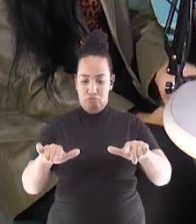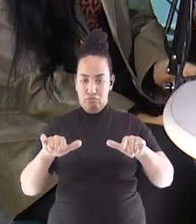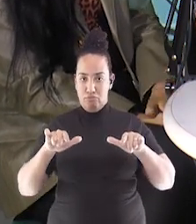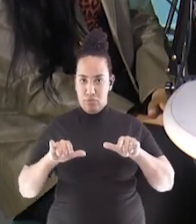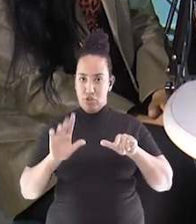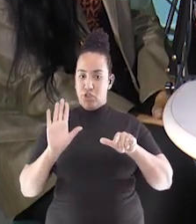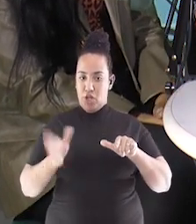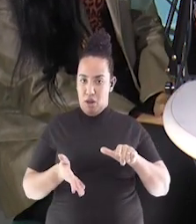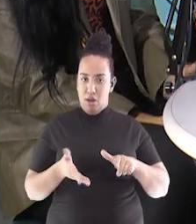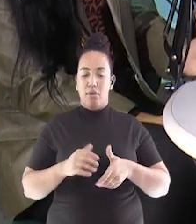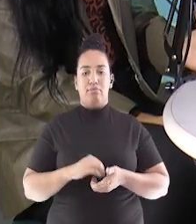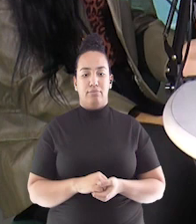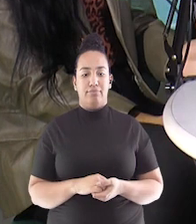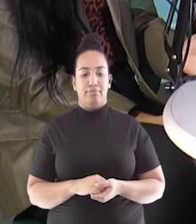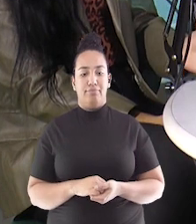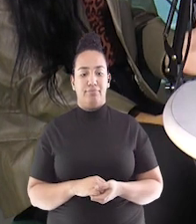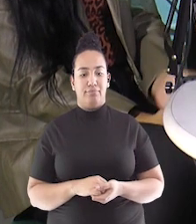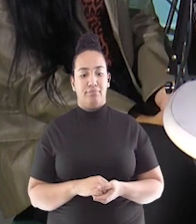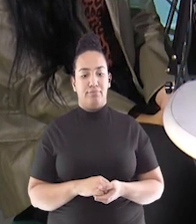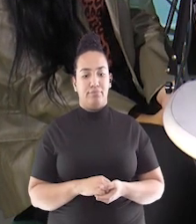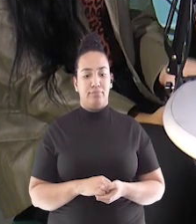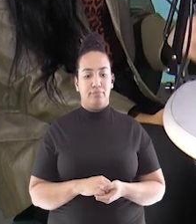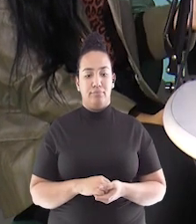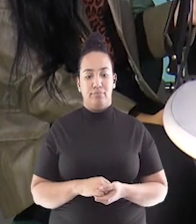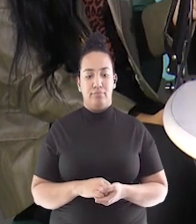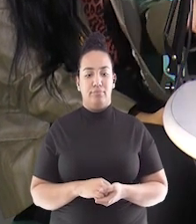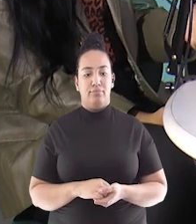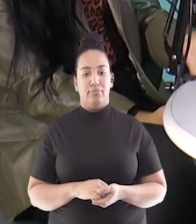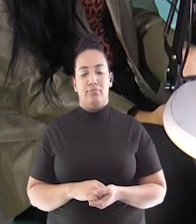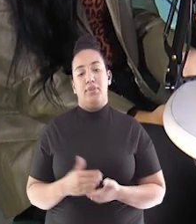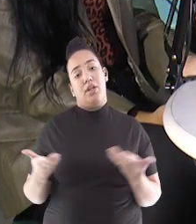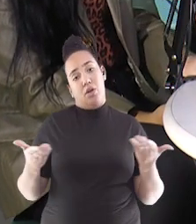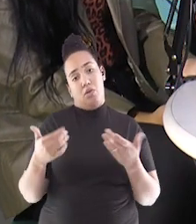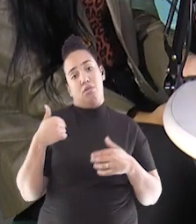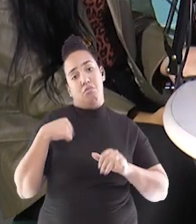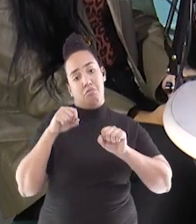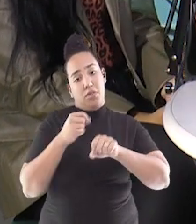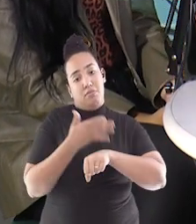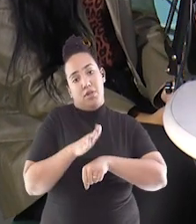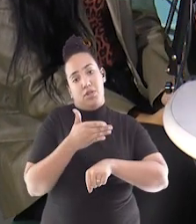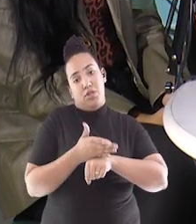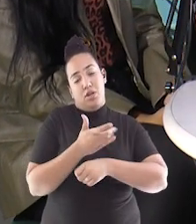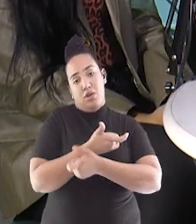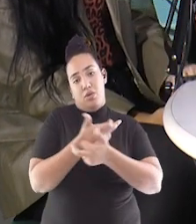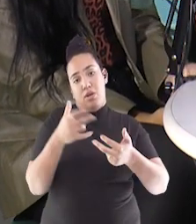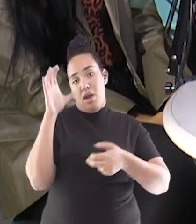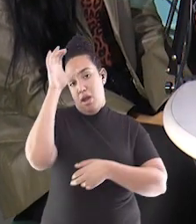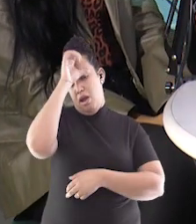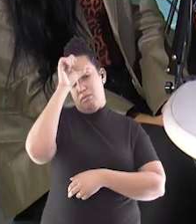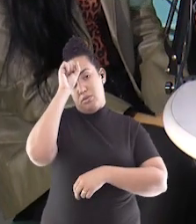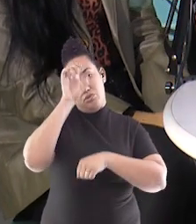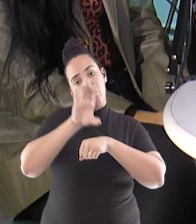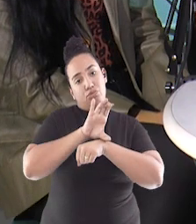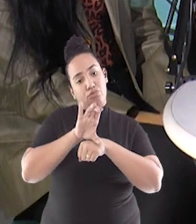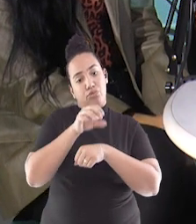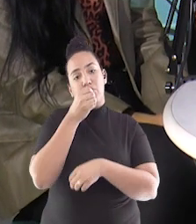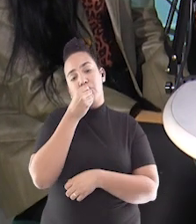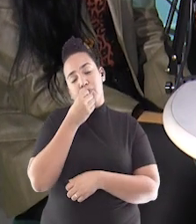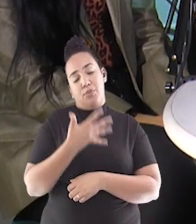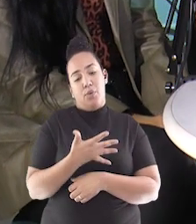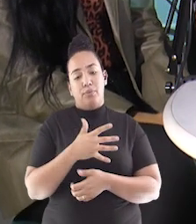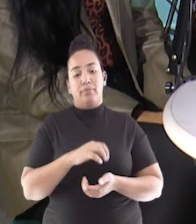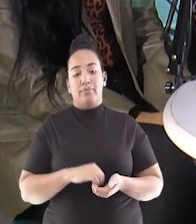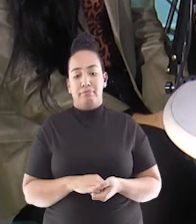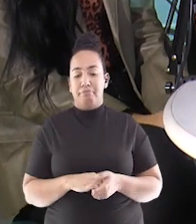diploma, que eu acabei. Aham. E eu coloquei em prática, né, o curso. E foi muito bom pra mim.